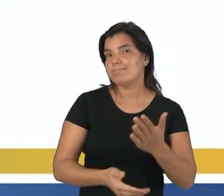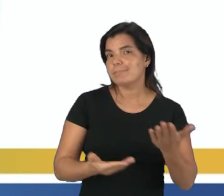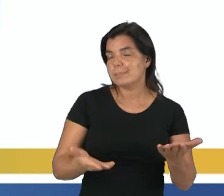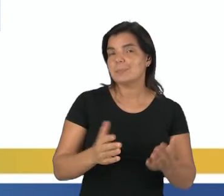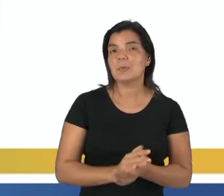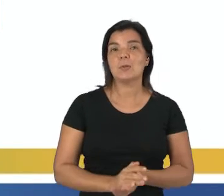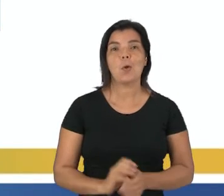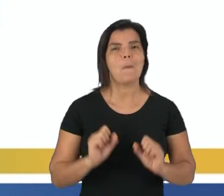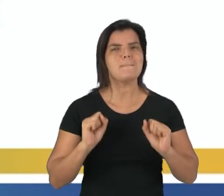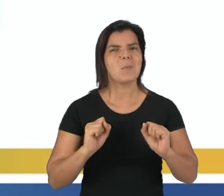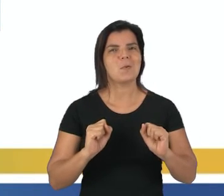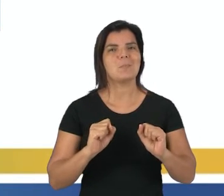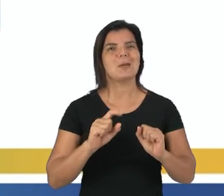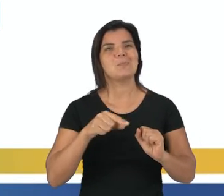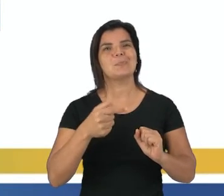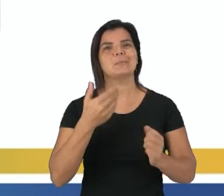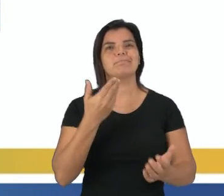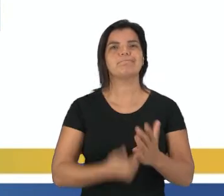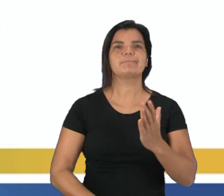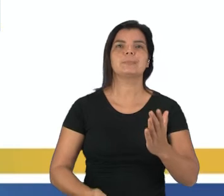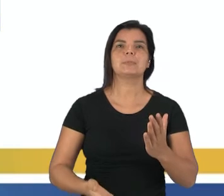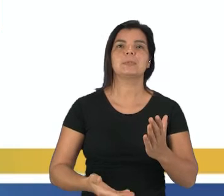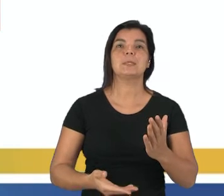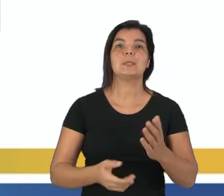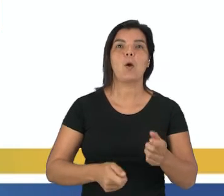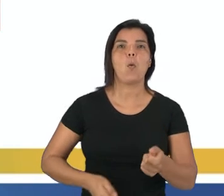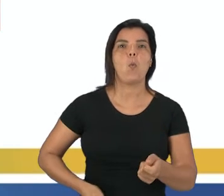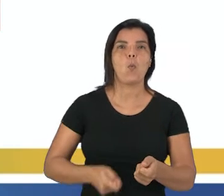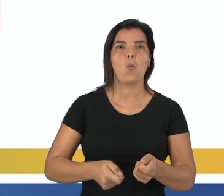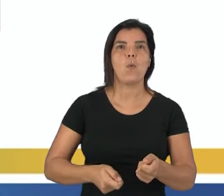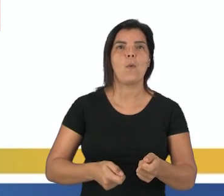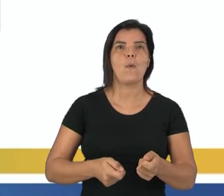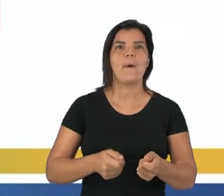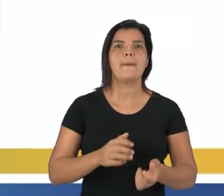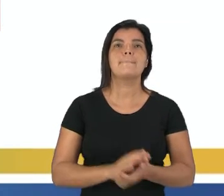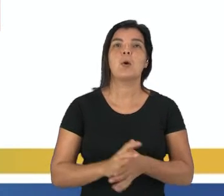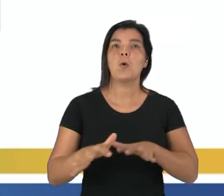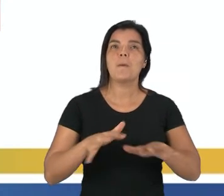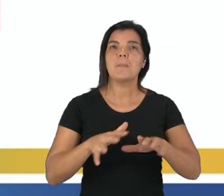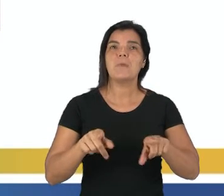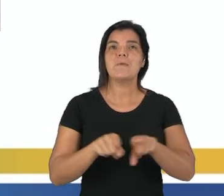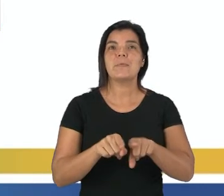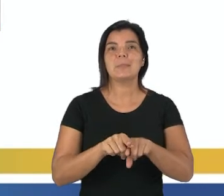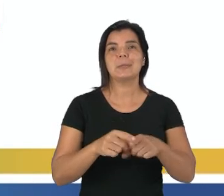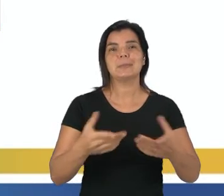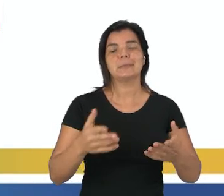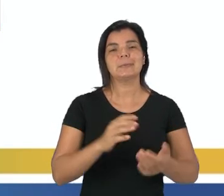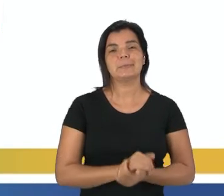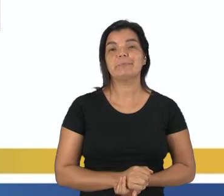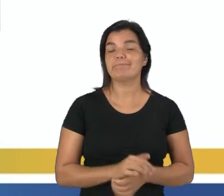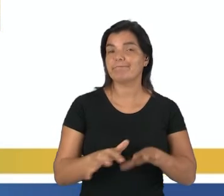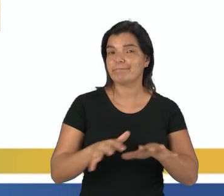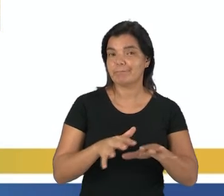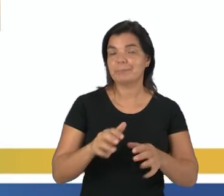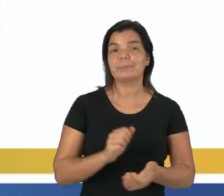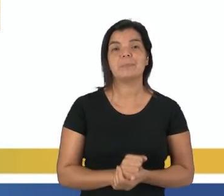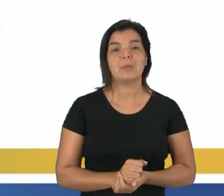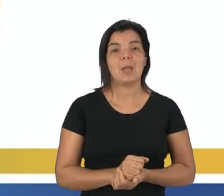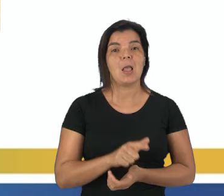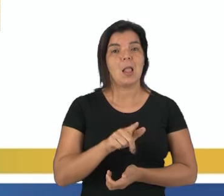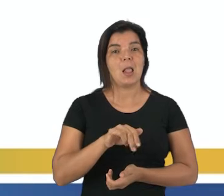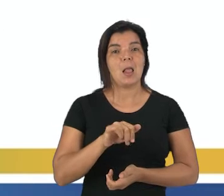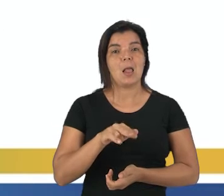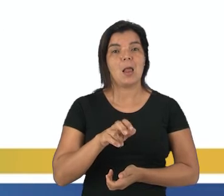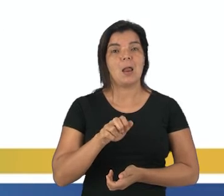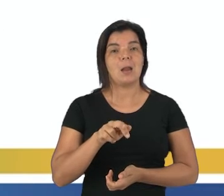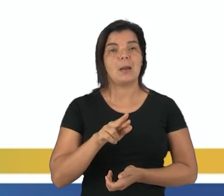né? Comemorou antes da hora e perdeu. Então, uma aplicação direta aí da quantidade de movimento, que na verdade seria momento linear,